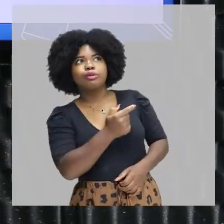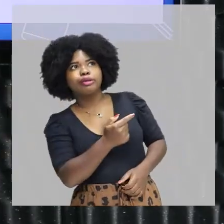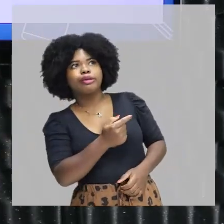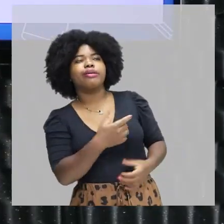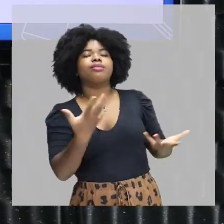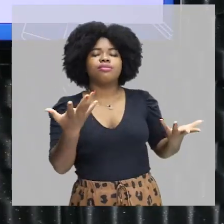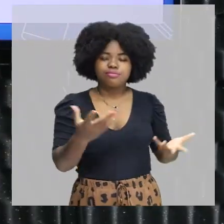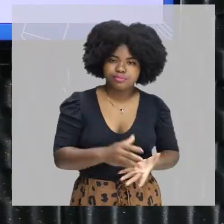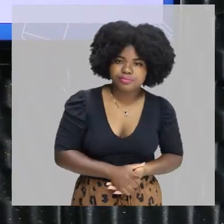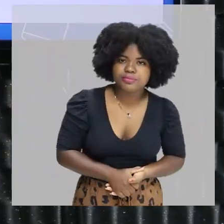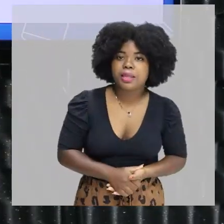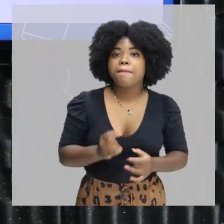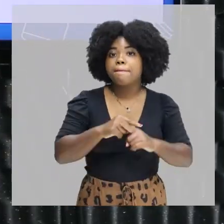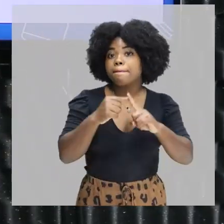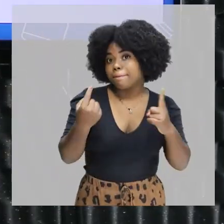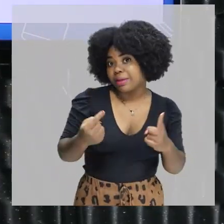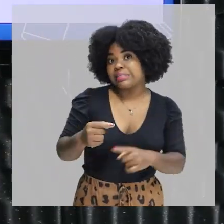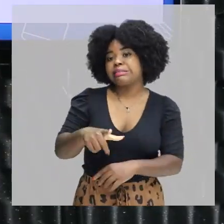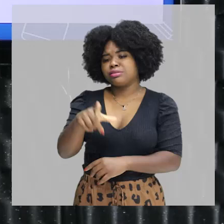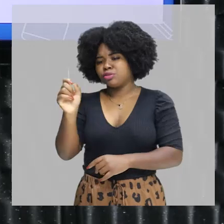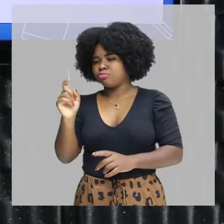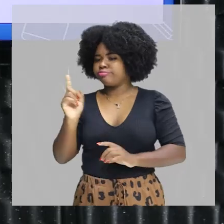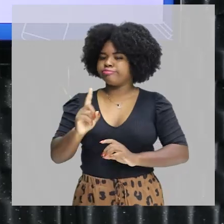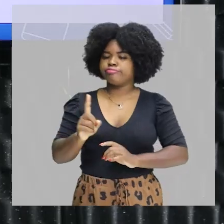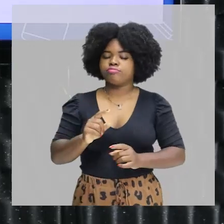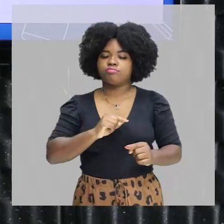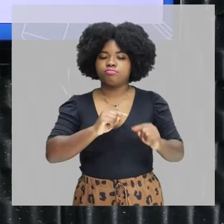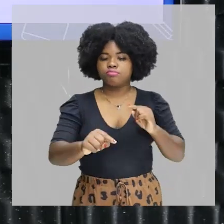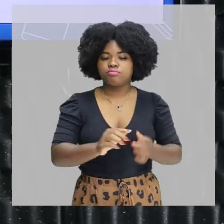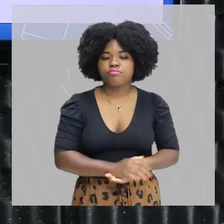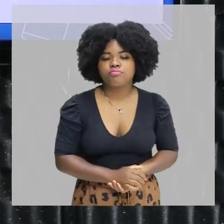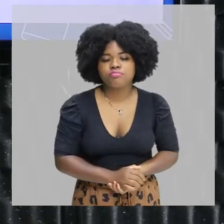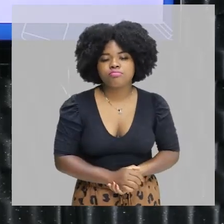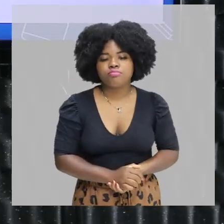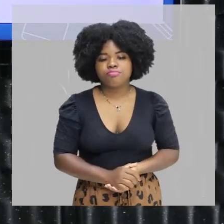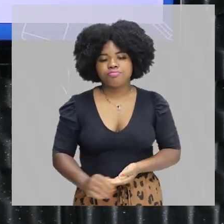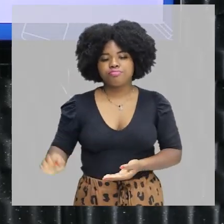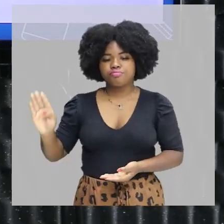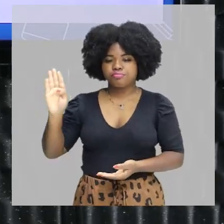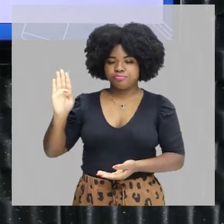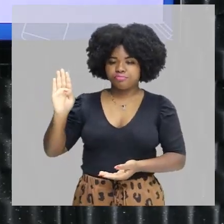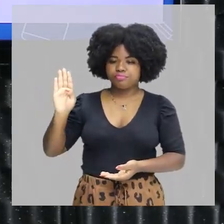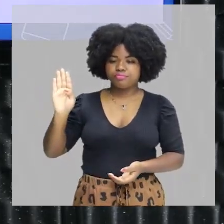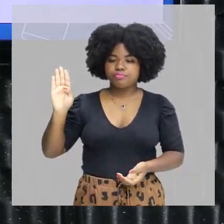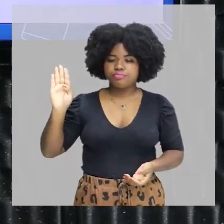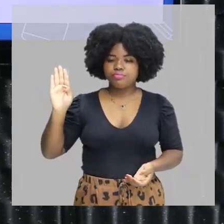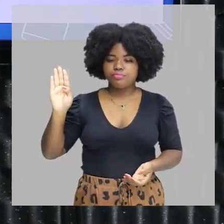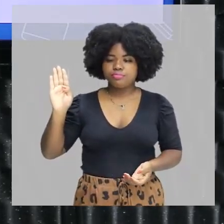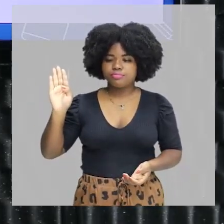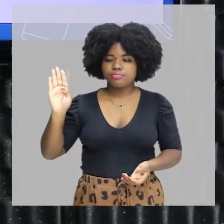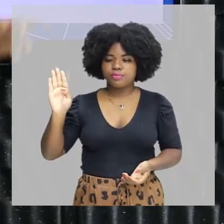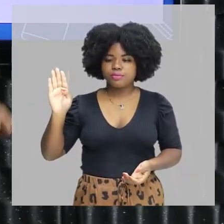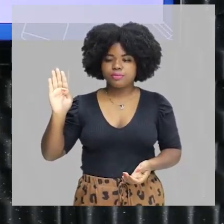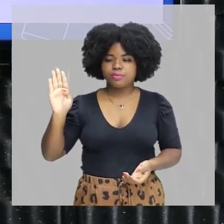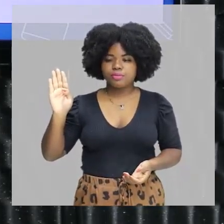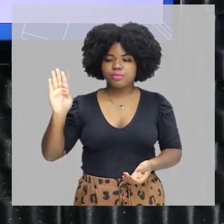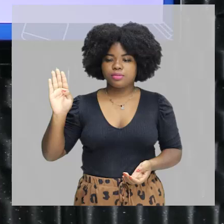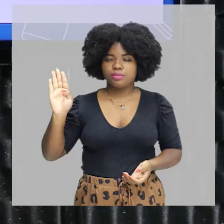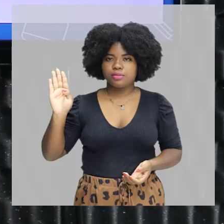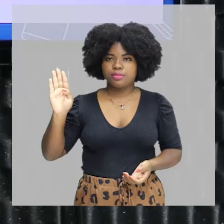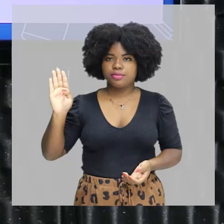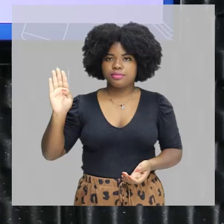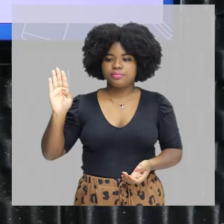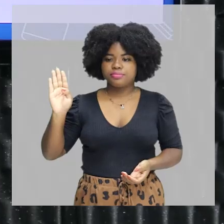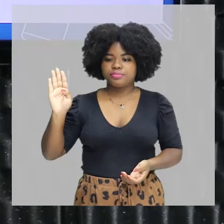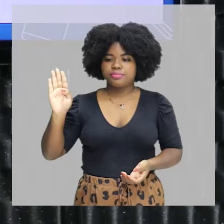legumes, aí tudo bem, mas o preferir não. Assista uma TV de LCD pelo preço de uma de projeção e leve junto